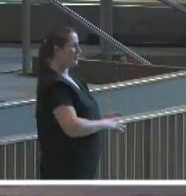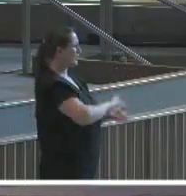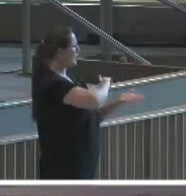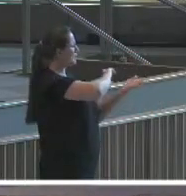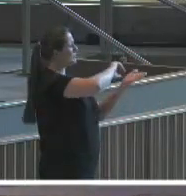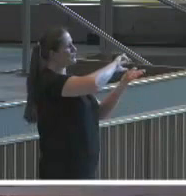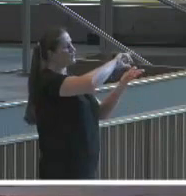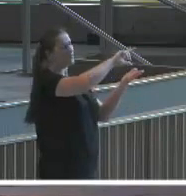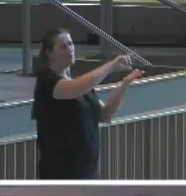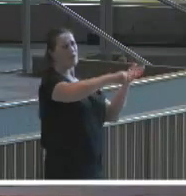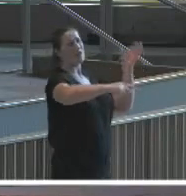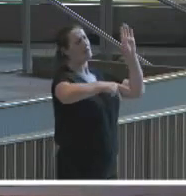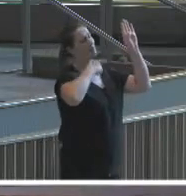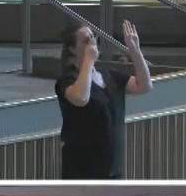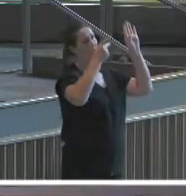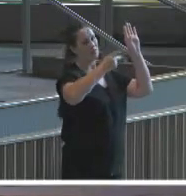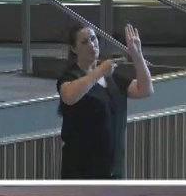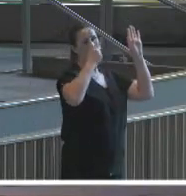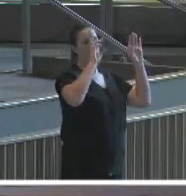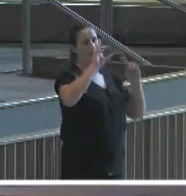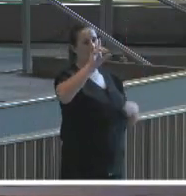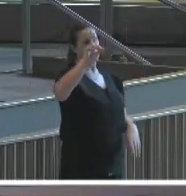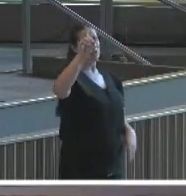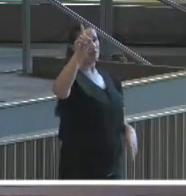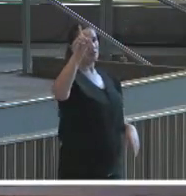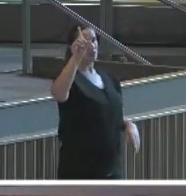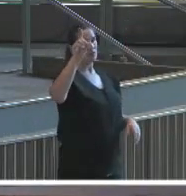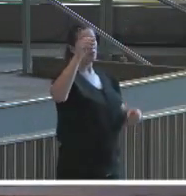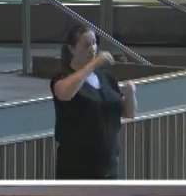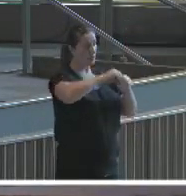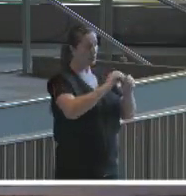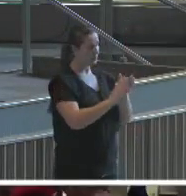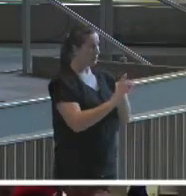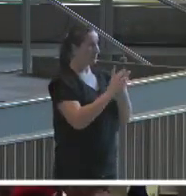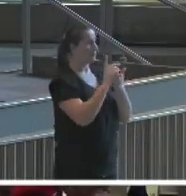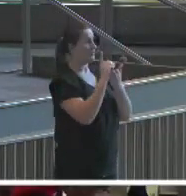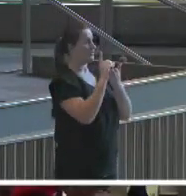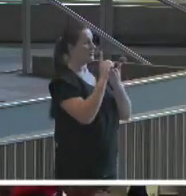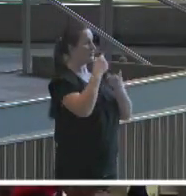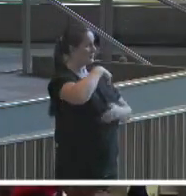inúmeras promessas de Deus colocadas nas Escrituras para nós.